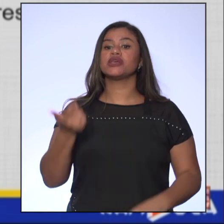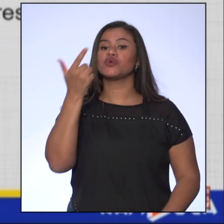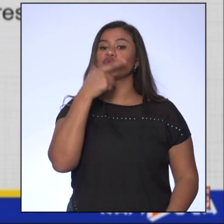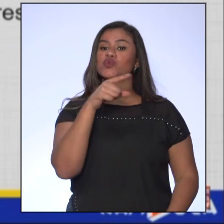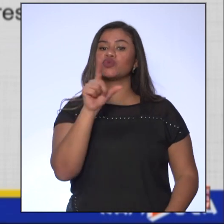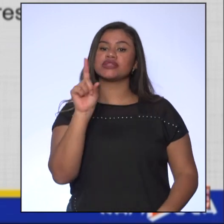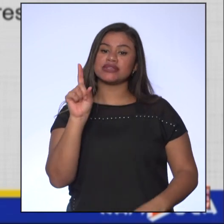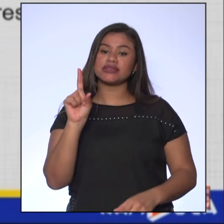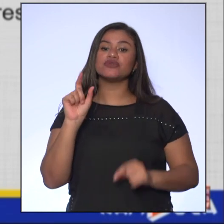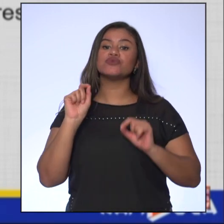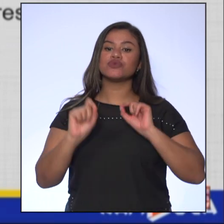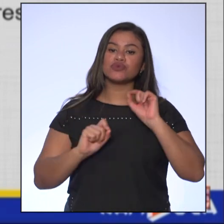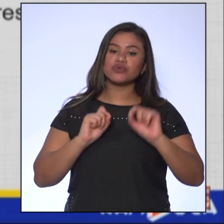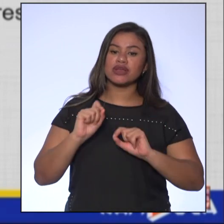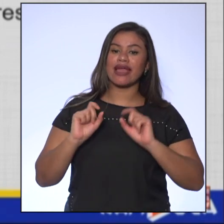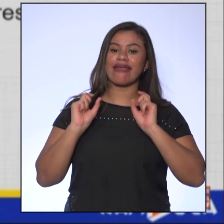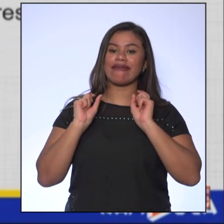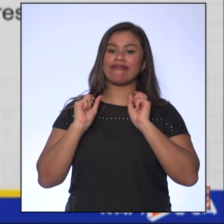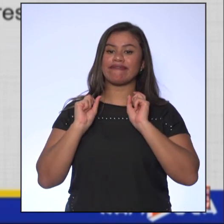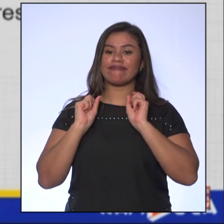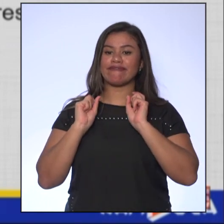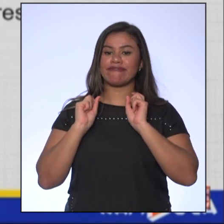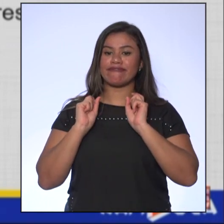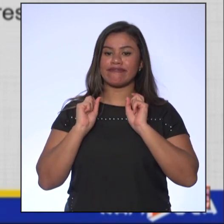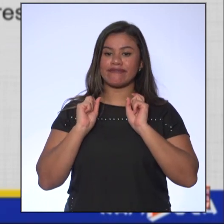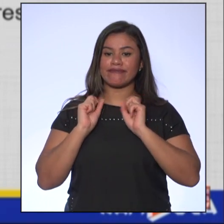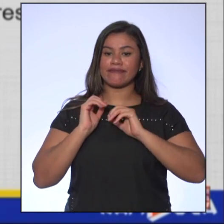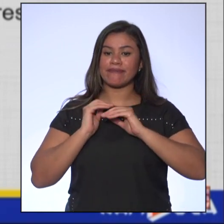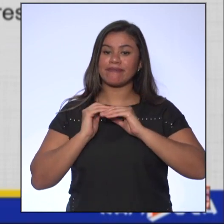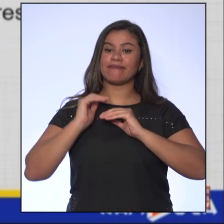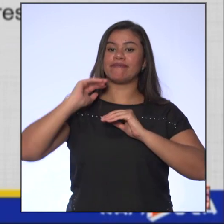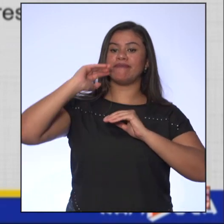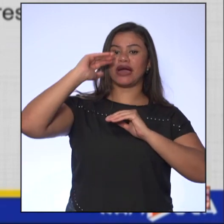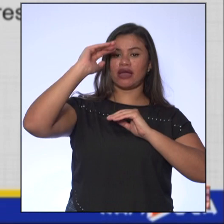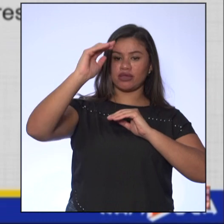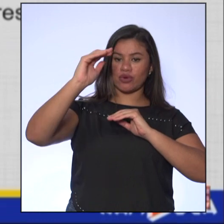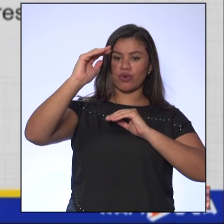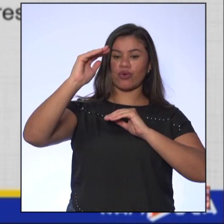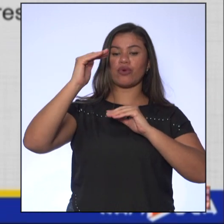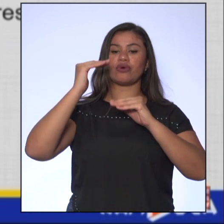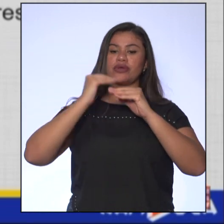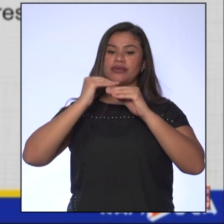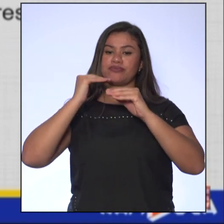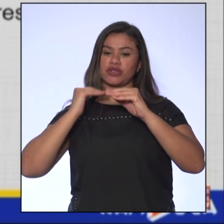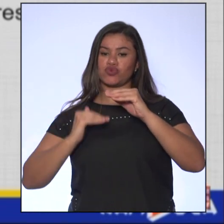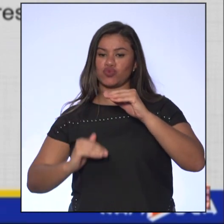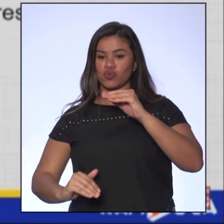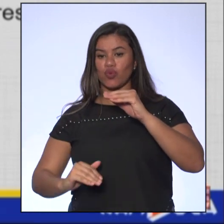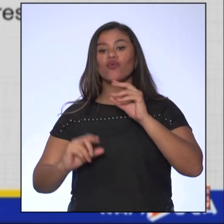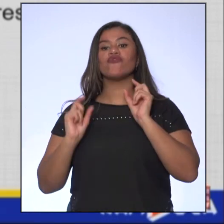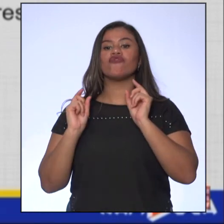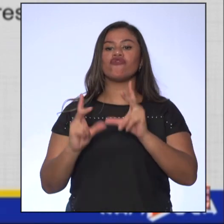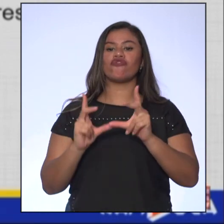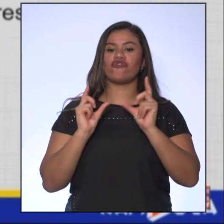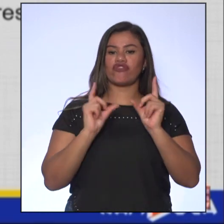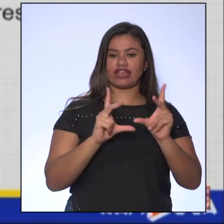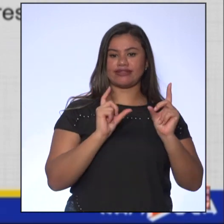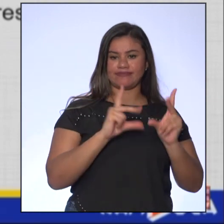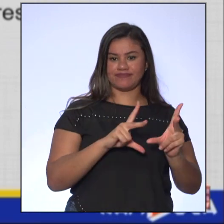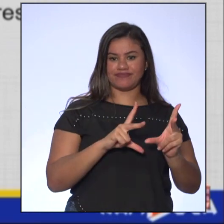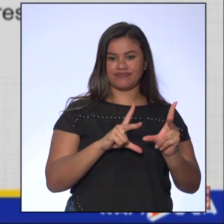ocorreram respectivamente a maior e a menor venda. Olha para